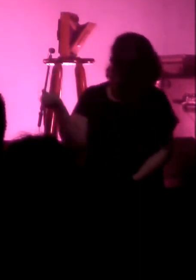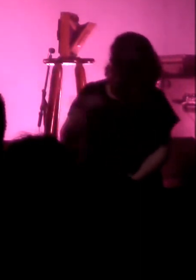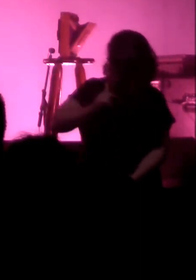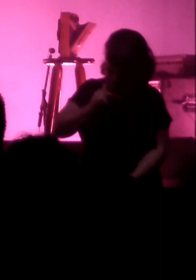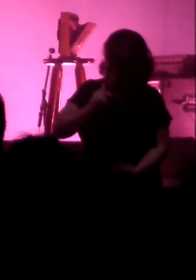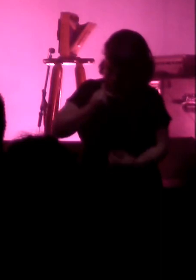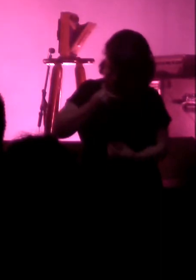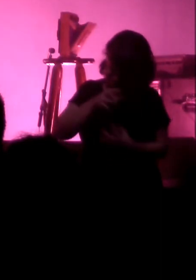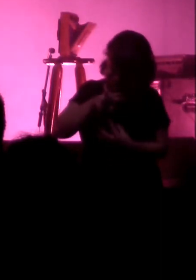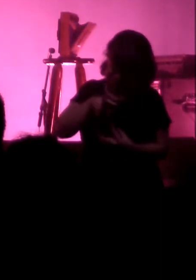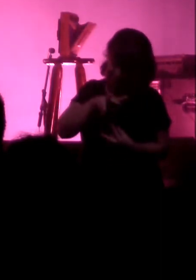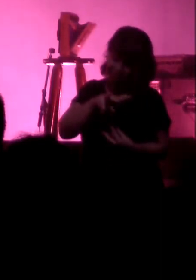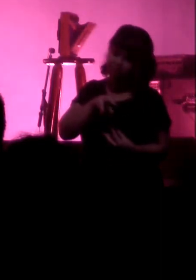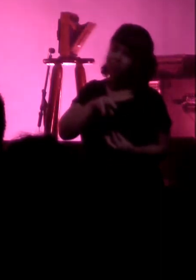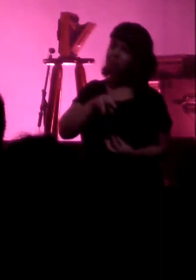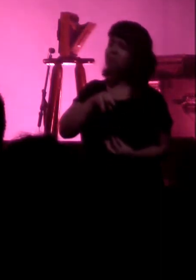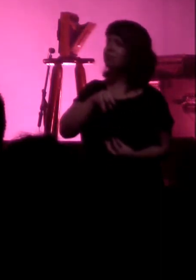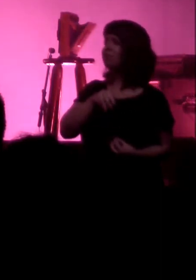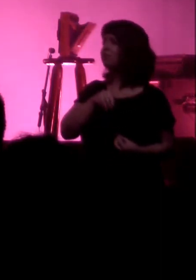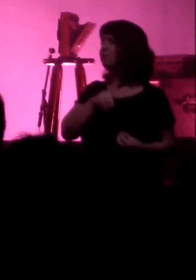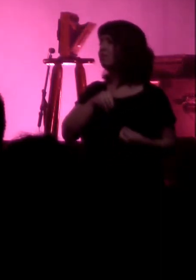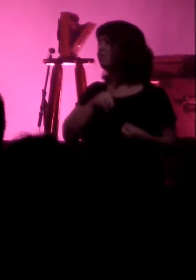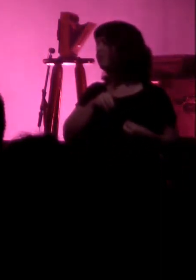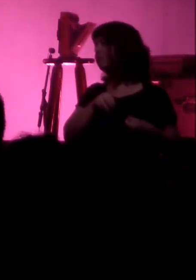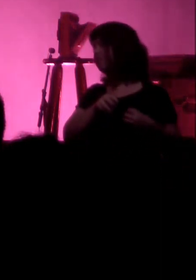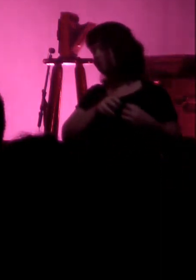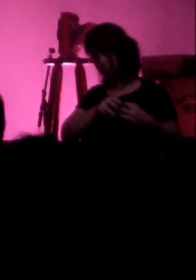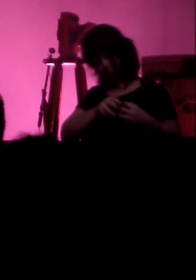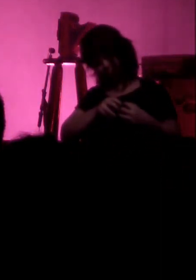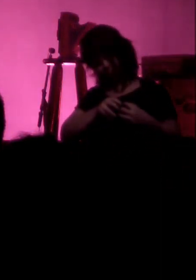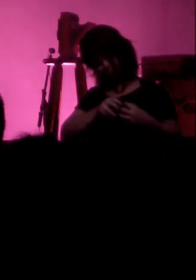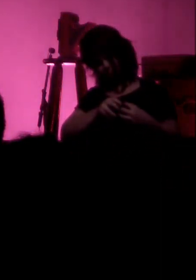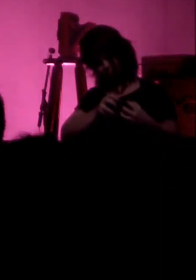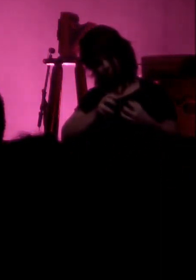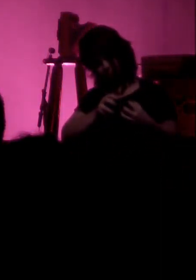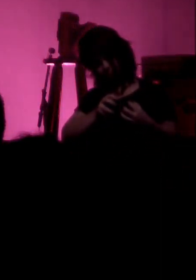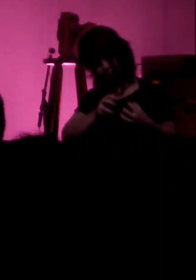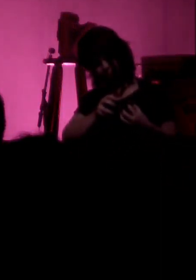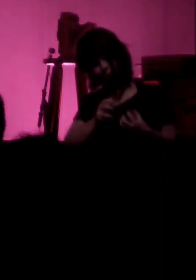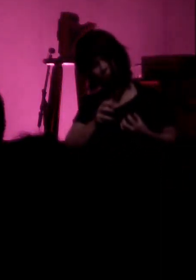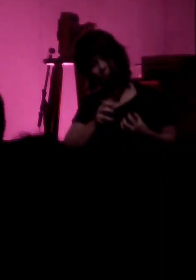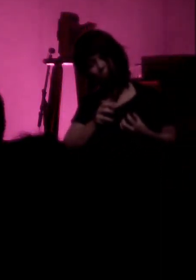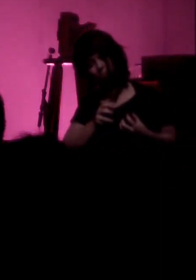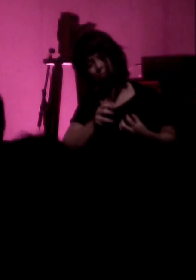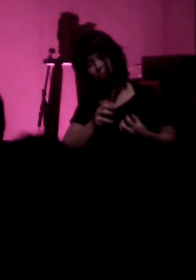no corpo, na alma e no coração.